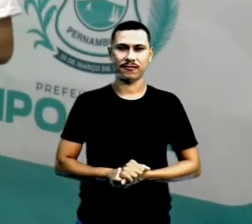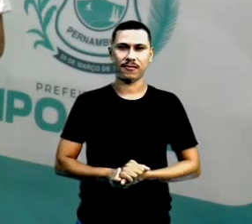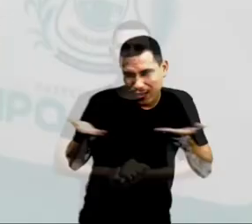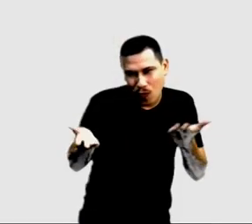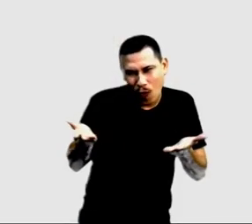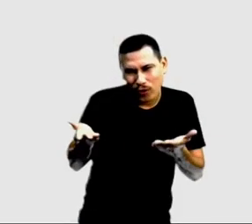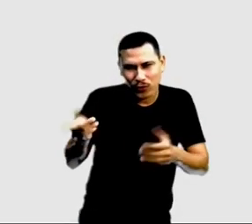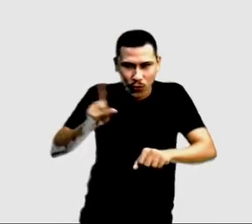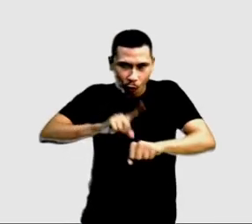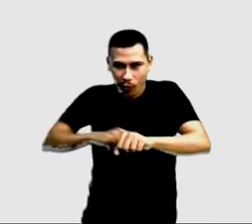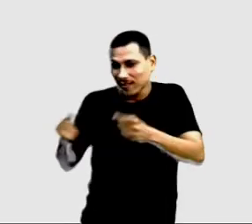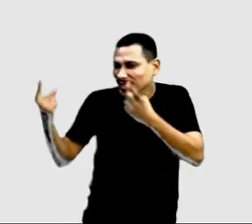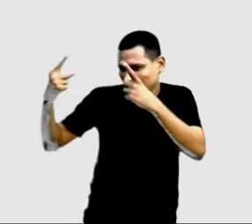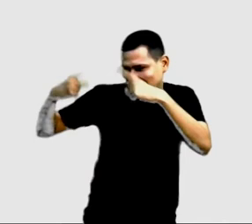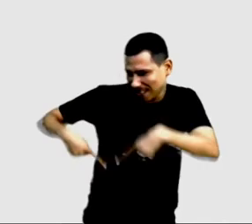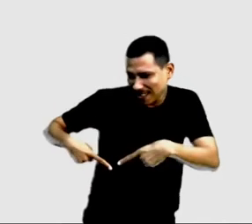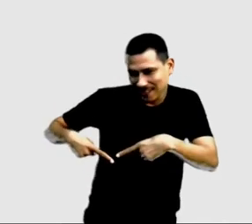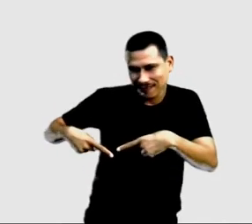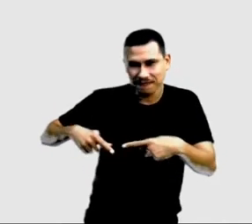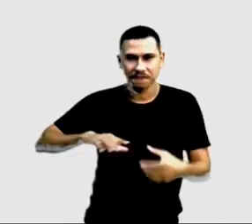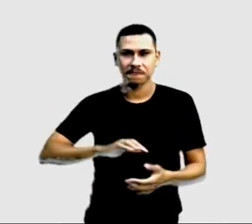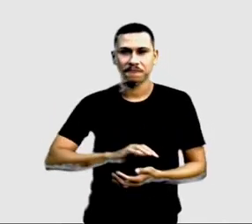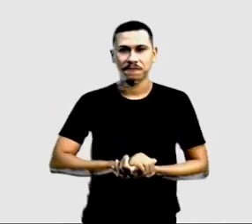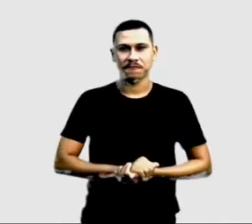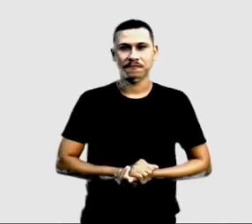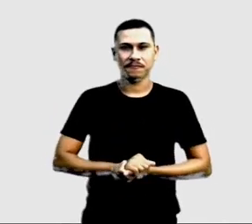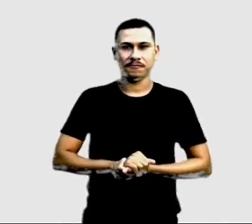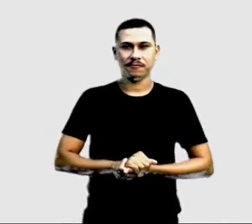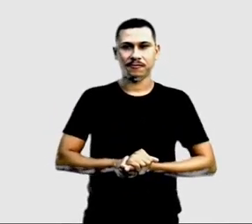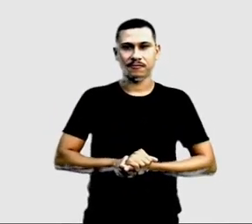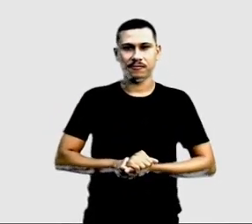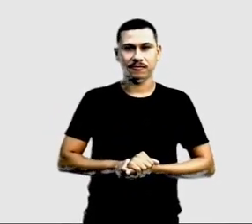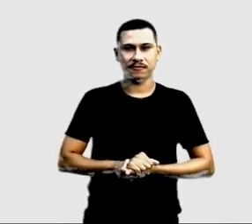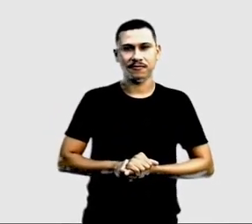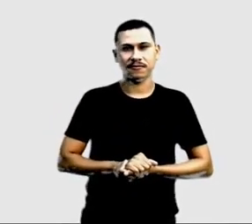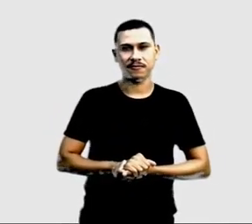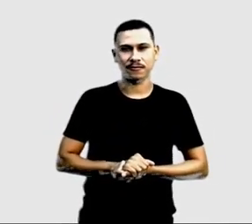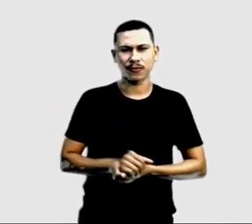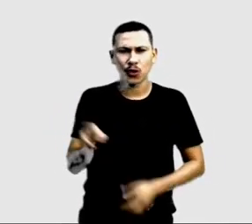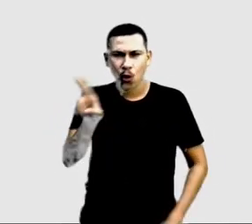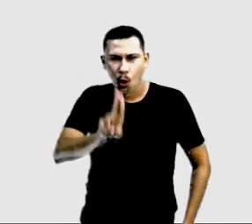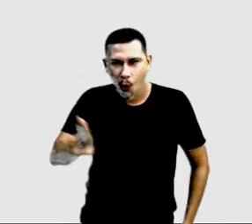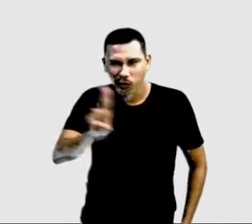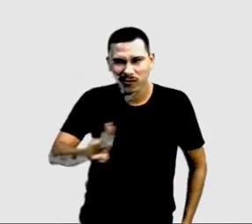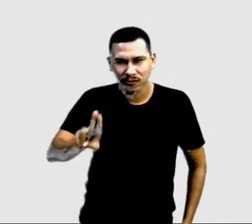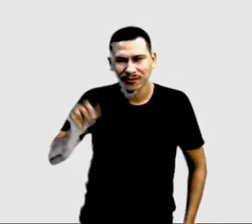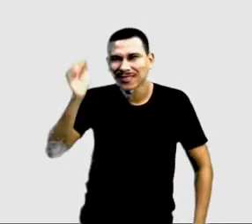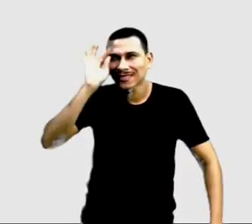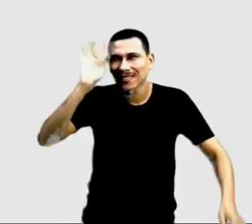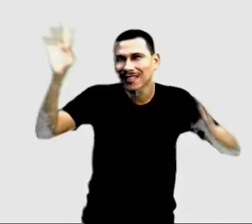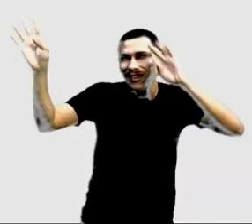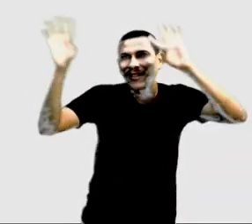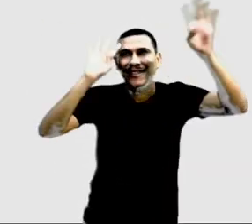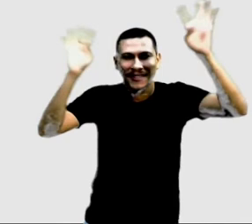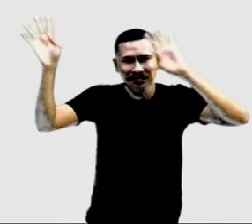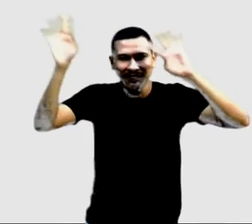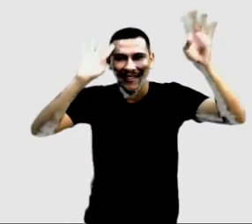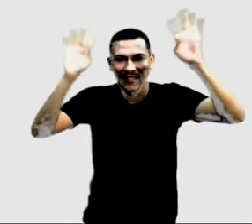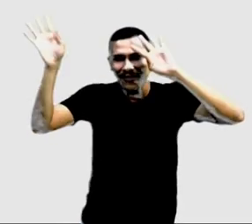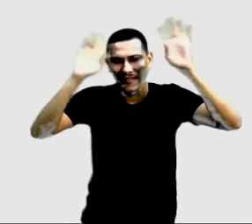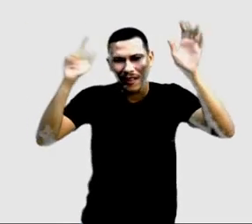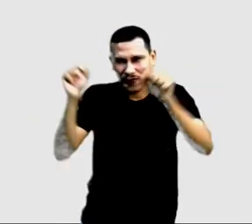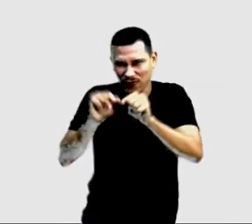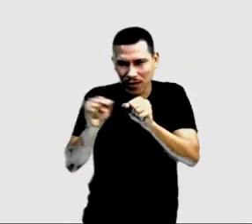Agora é a hora do nosso desafio. Use sua criatividade